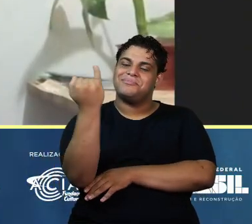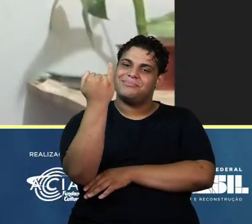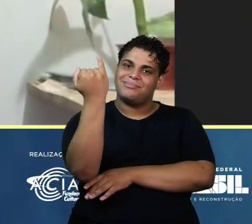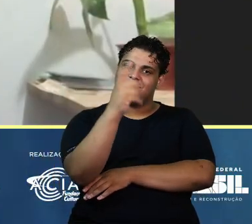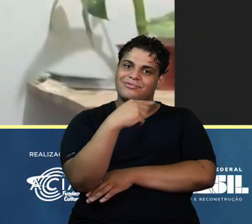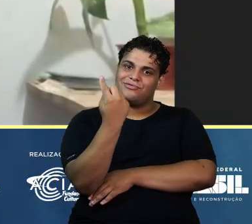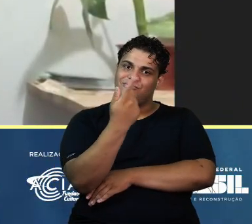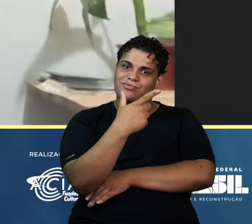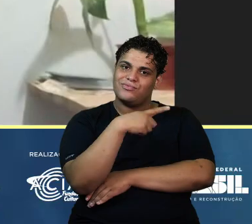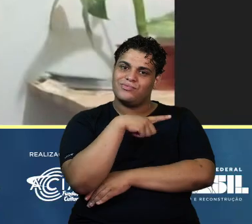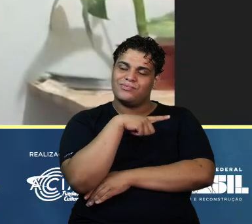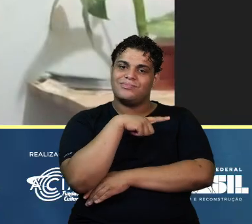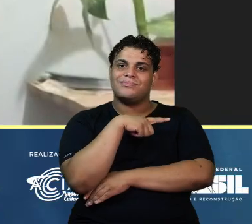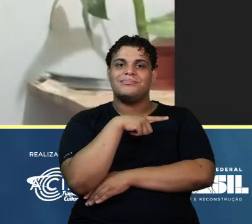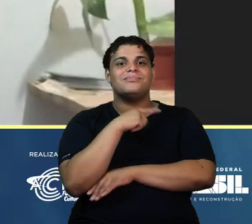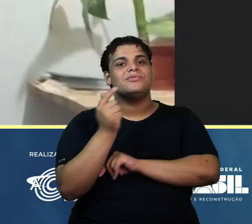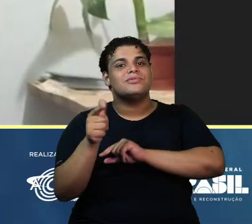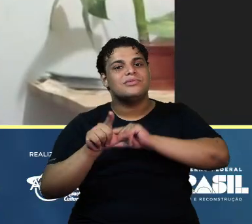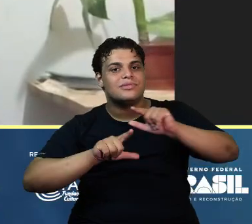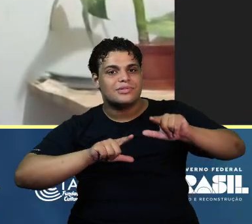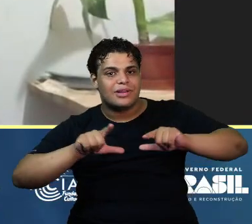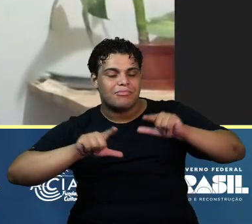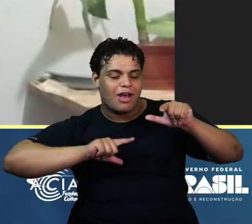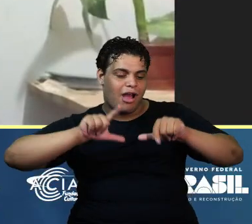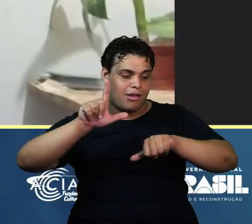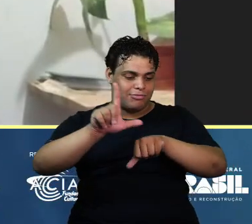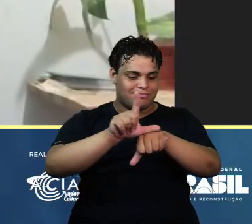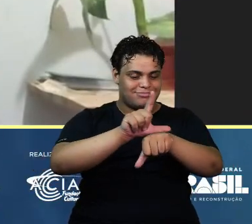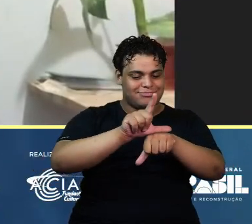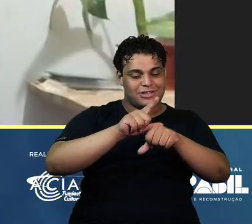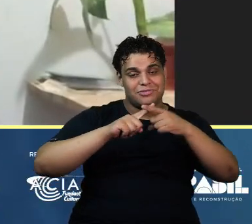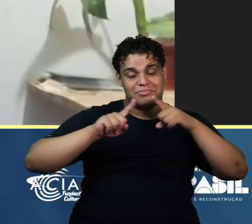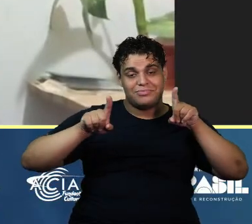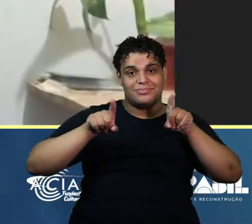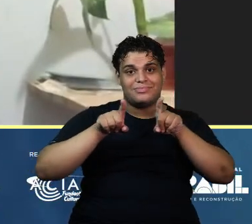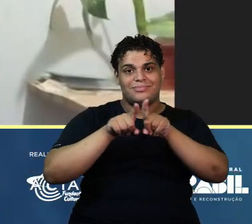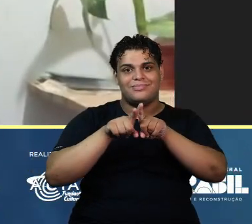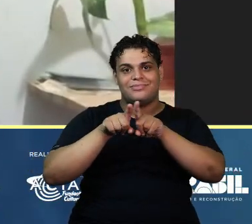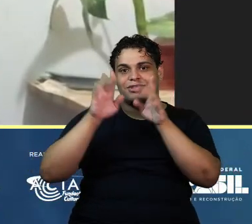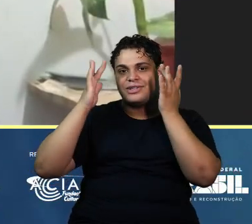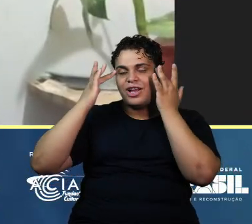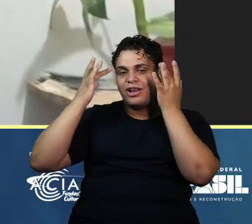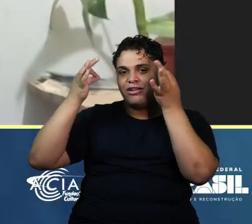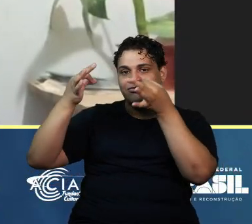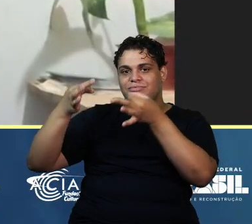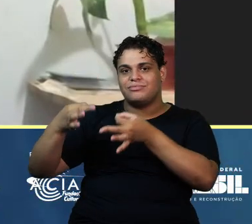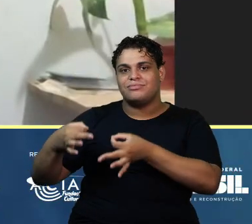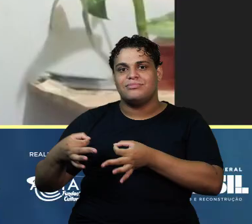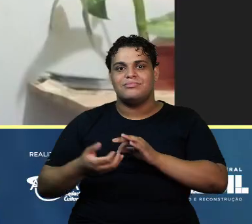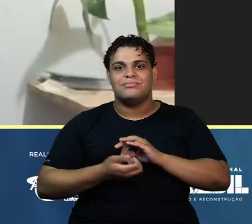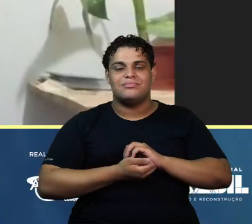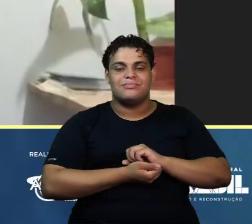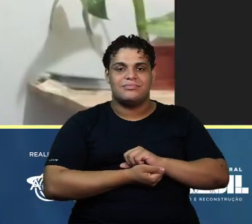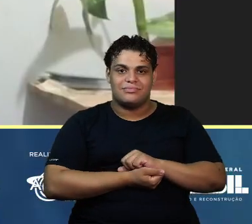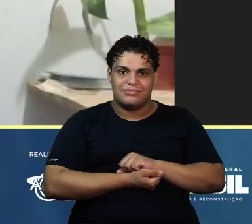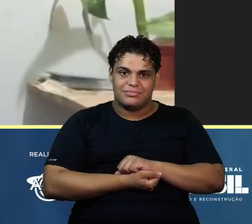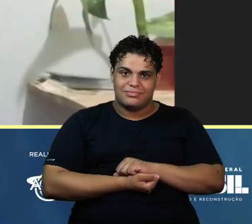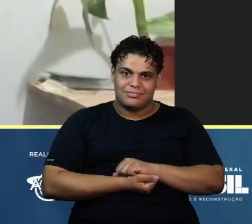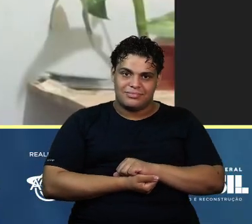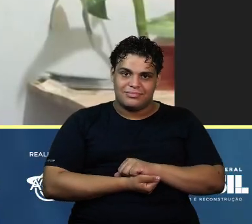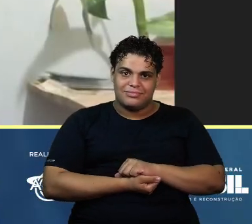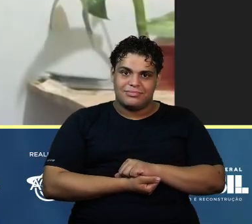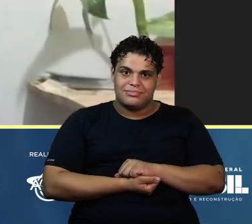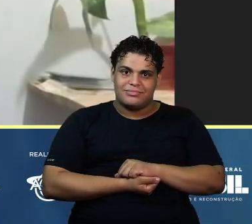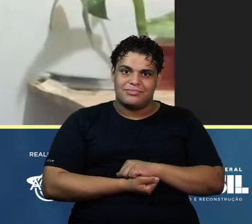gente ter esse trabalho de limpeza, mas também trago muito na minha fala, como eu estou